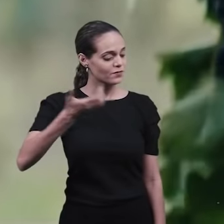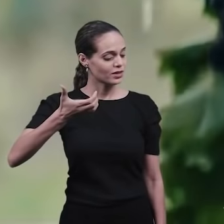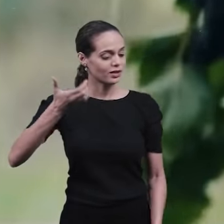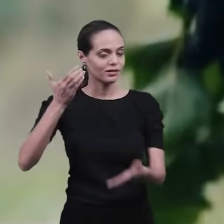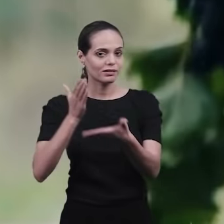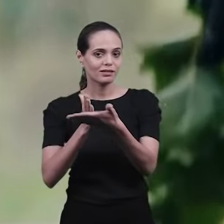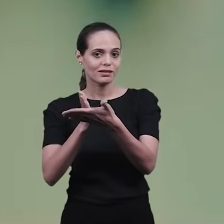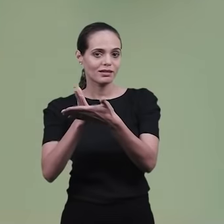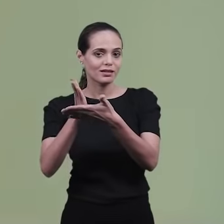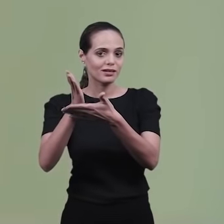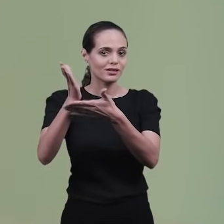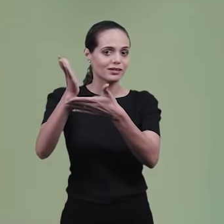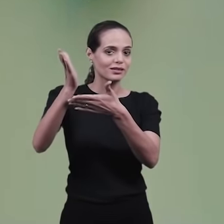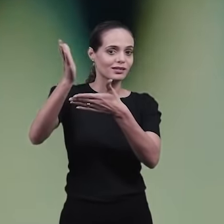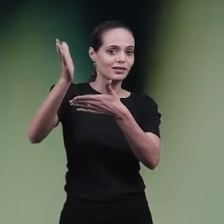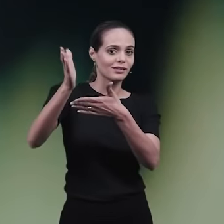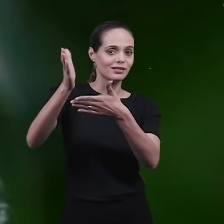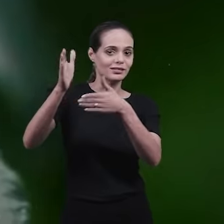entre e